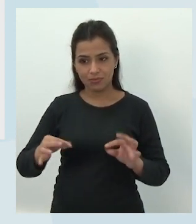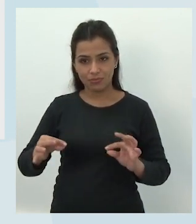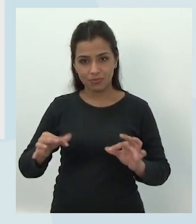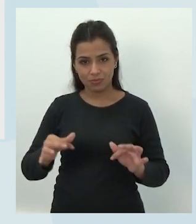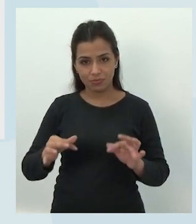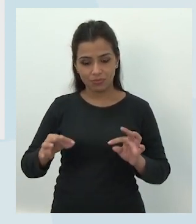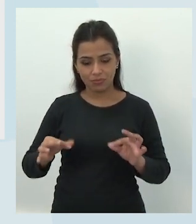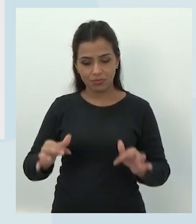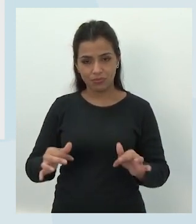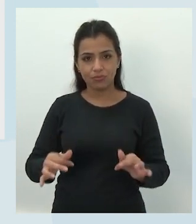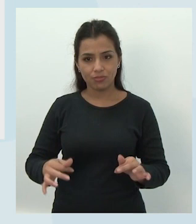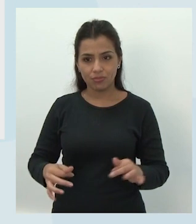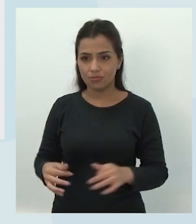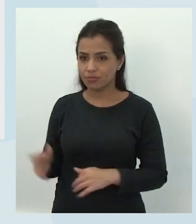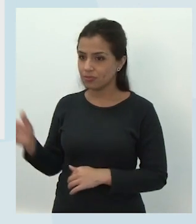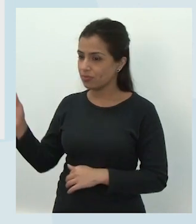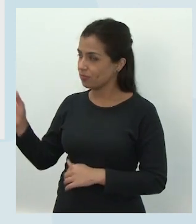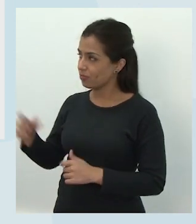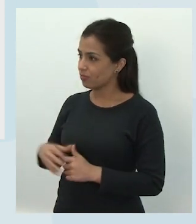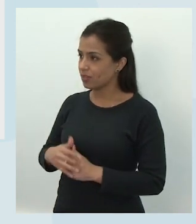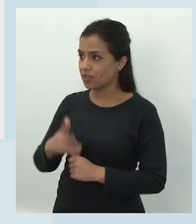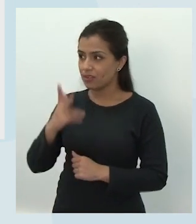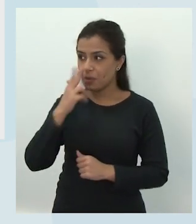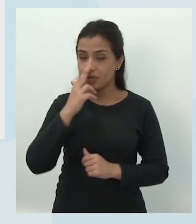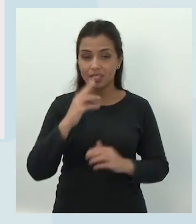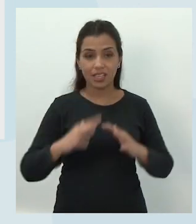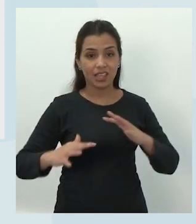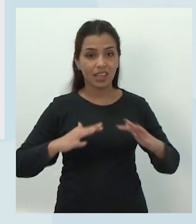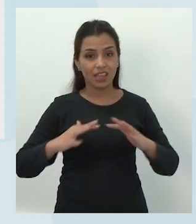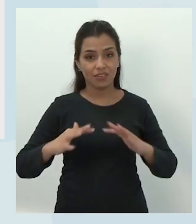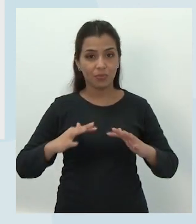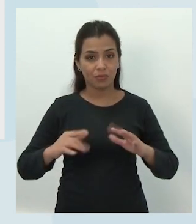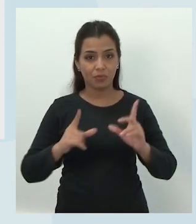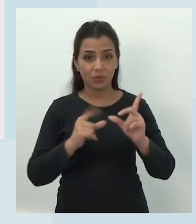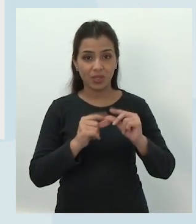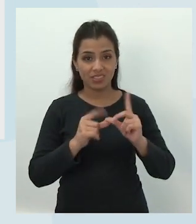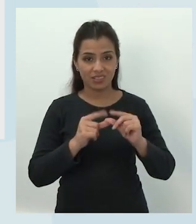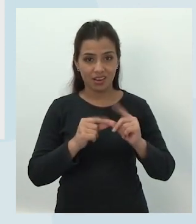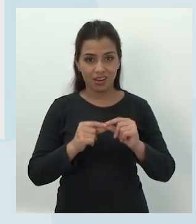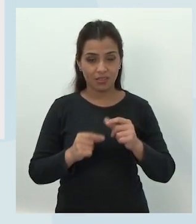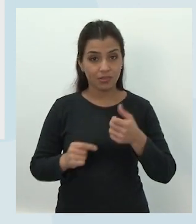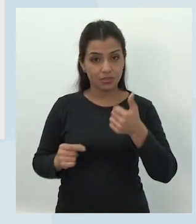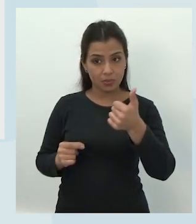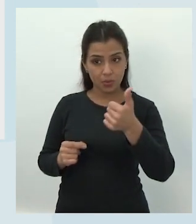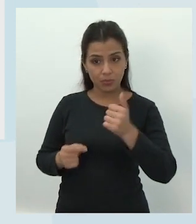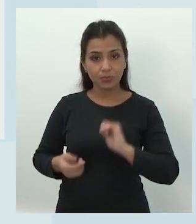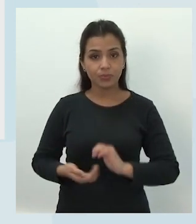vai abrindo, vai dar a impressão de movimento em relação à estrelinha que está embaixo. Tá bom?